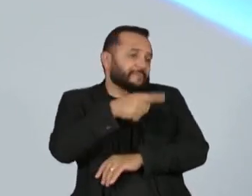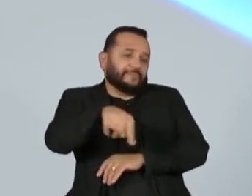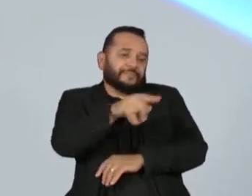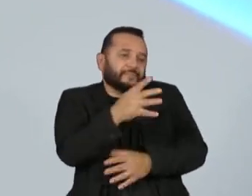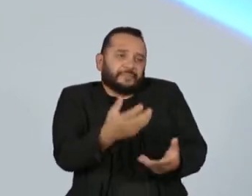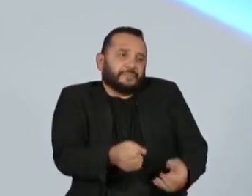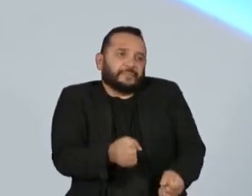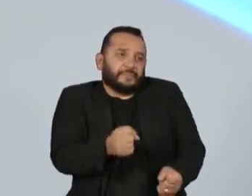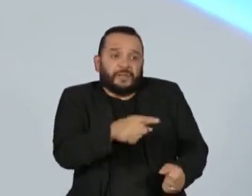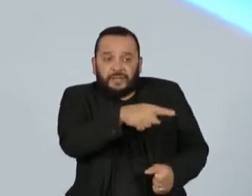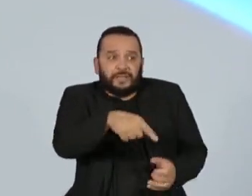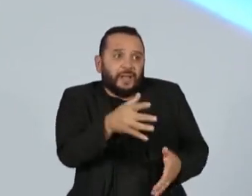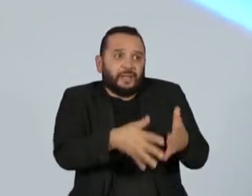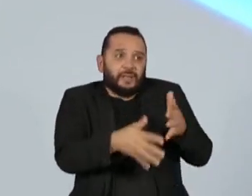desde que não atrapalha eu ir e vir das pessoas